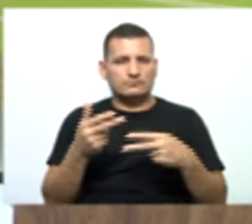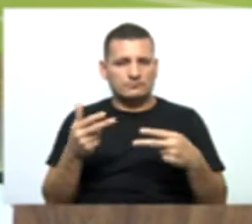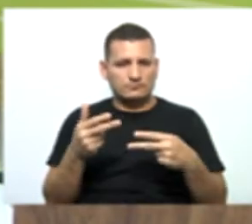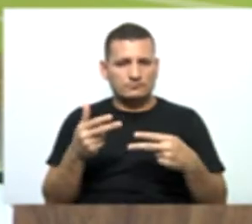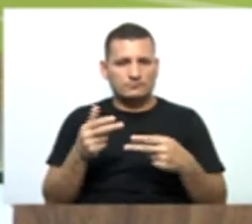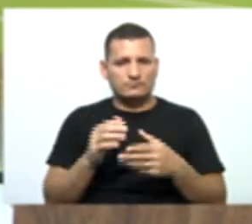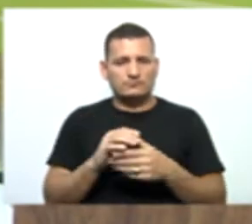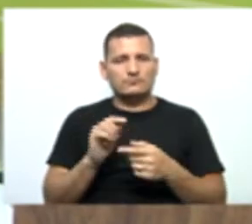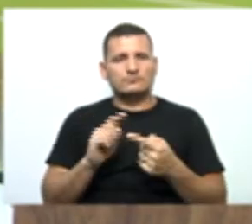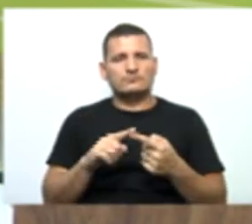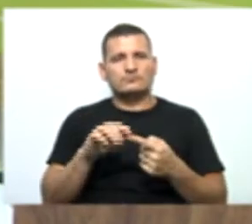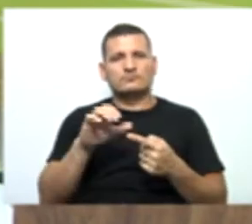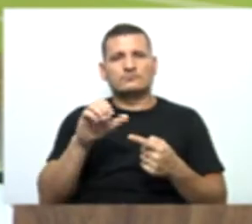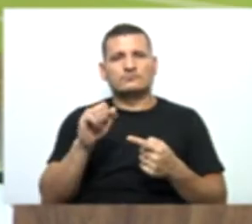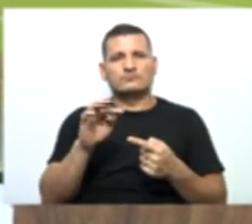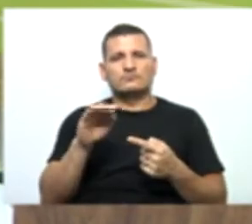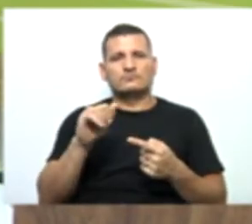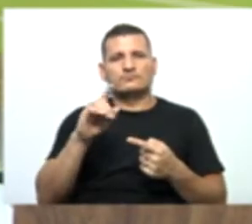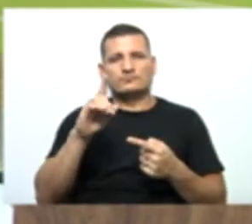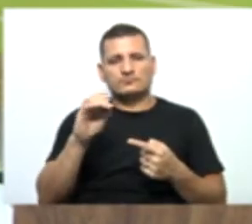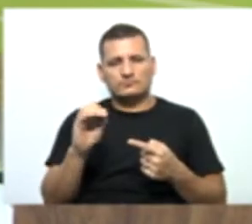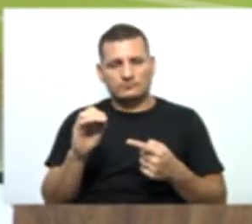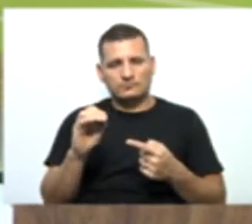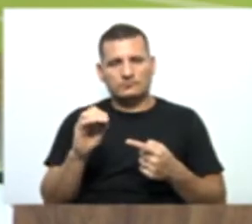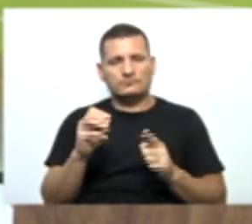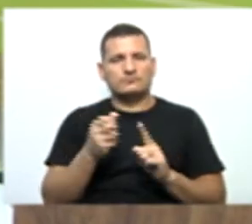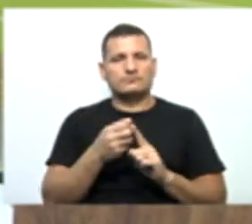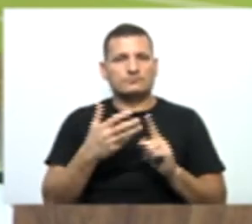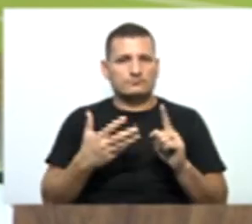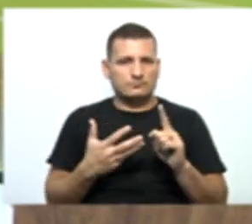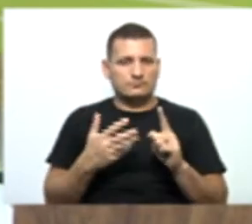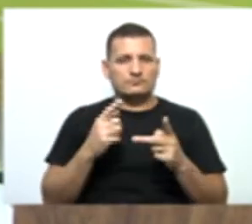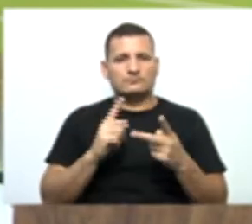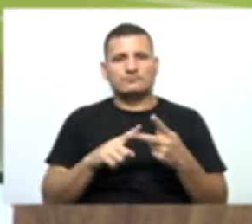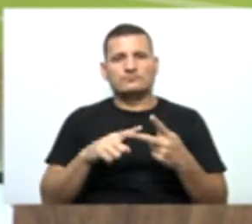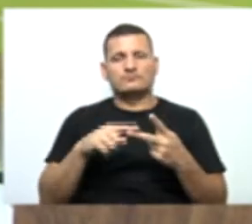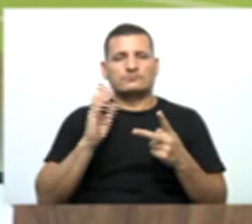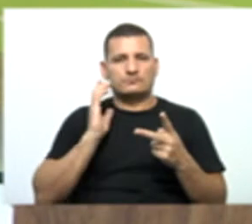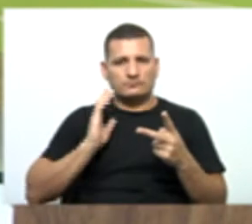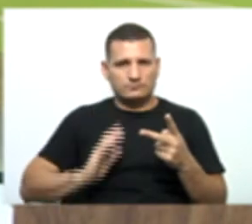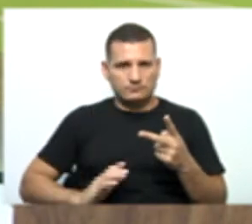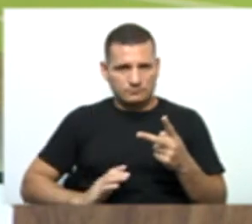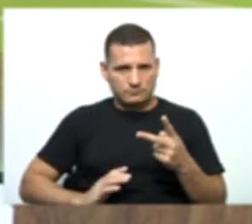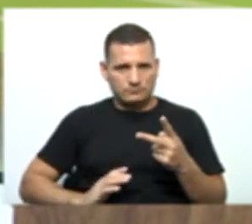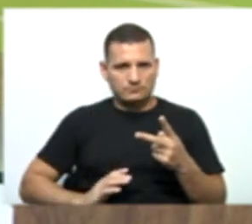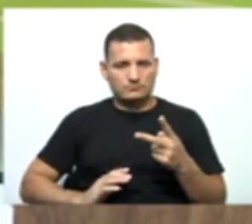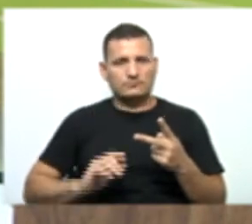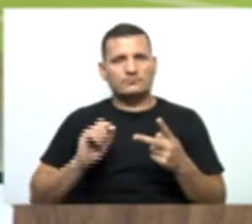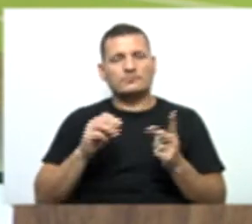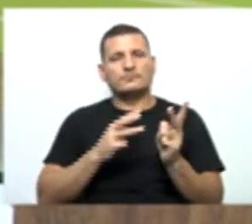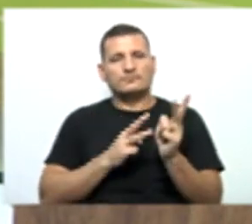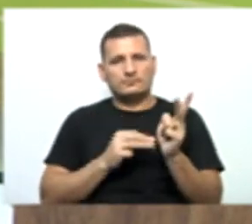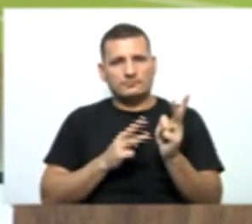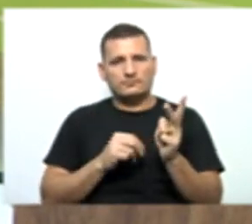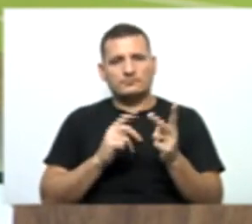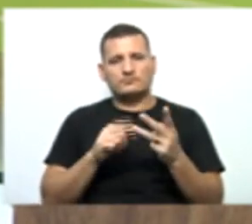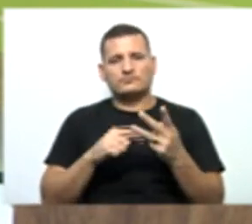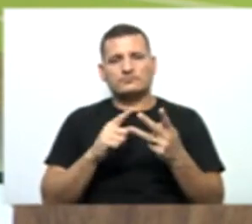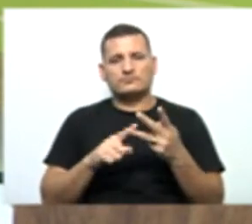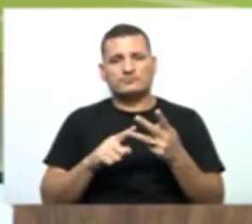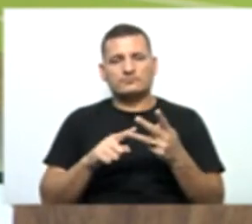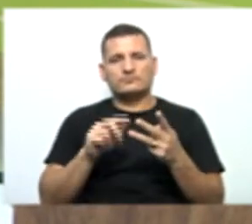com o estado, que seria os atributos, comportamento, que seria os métodos,